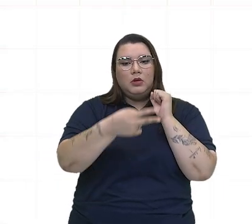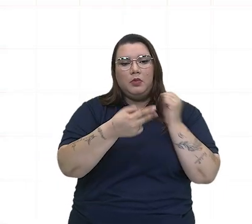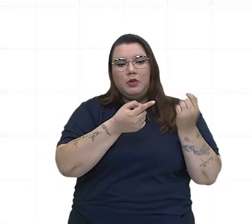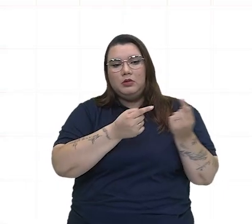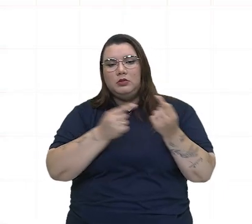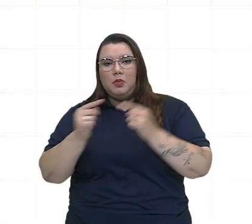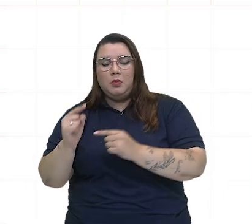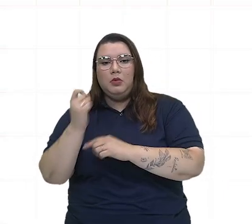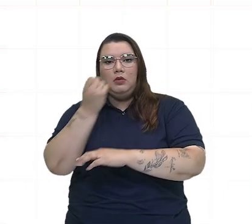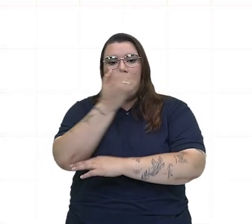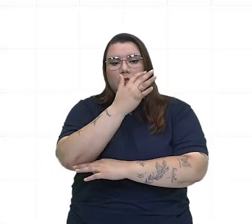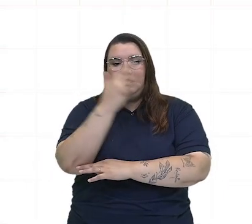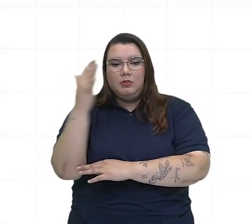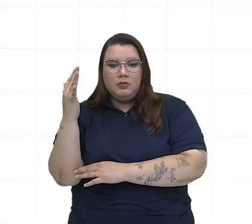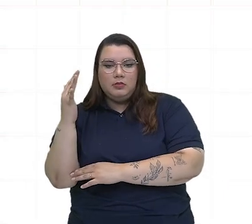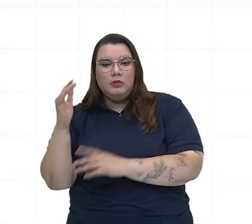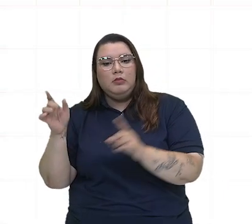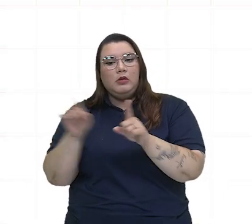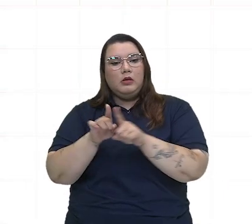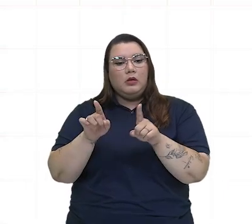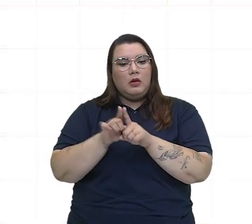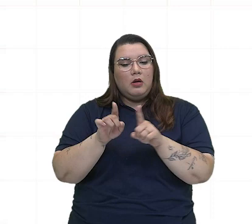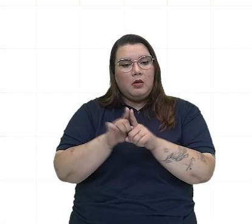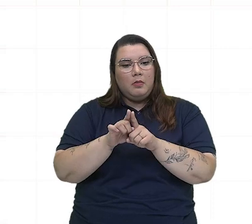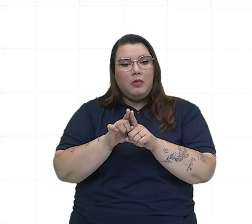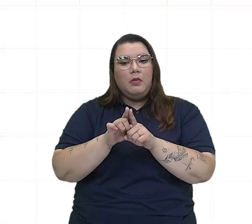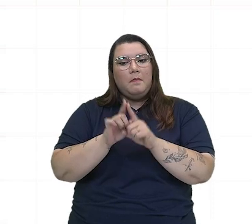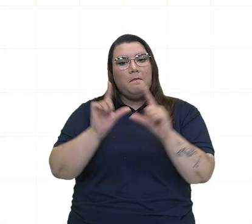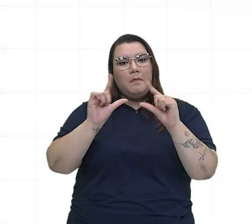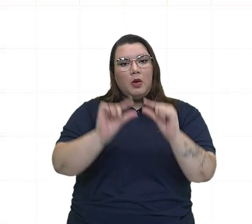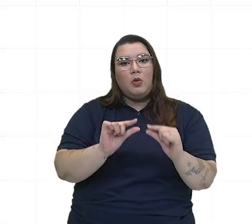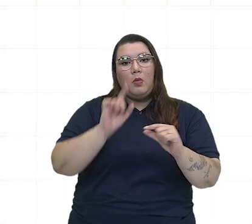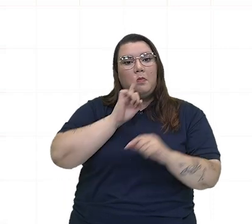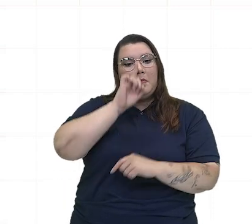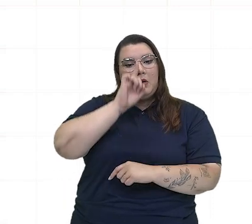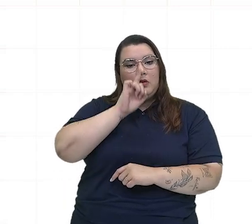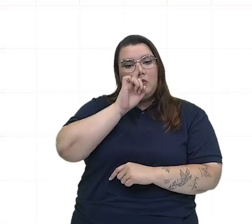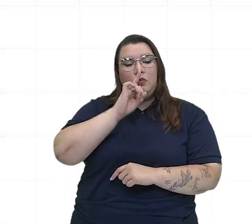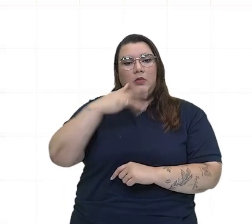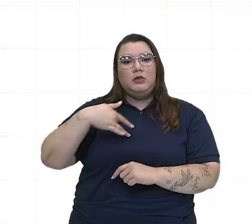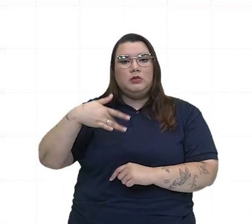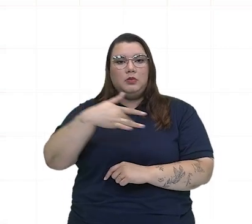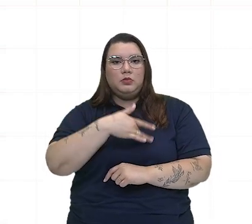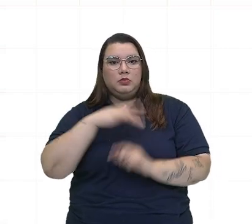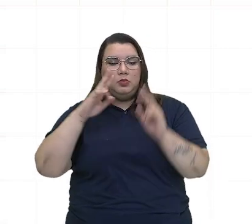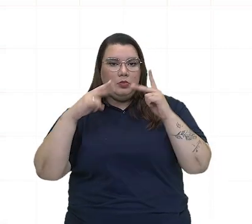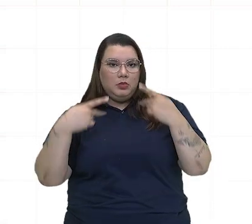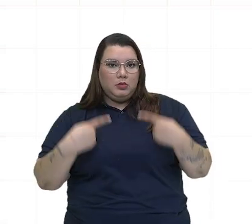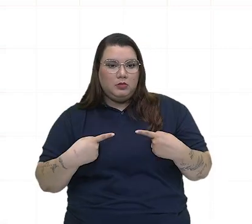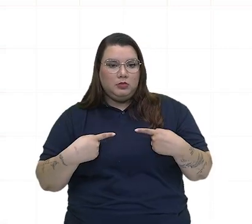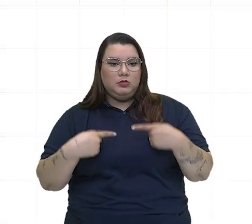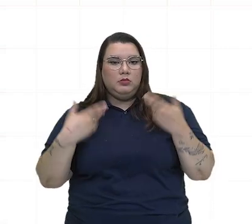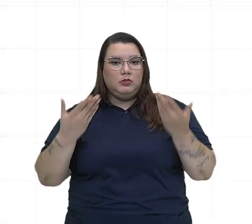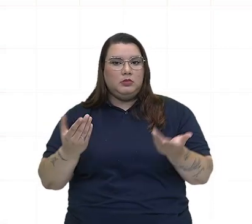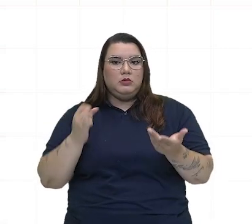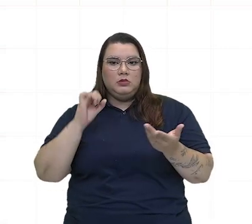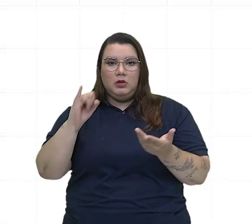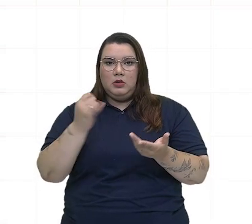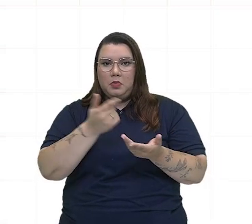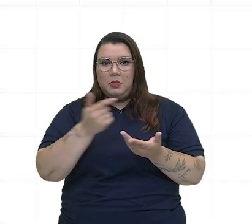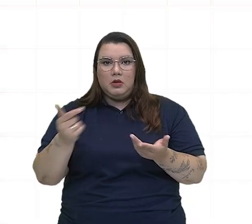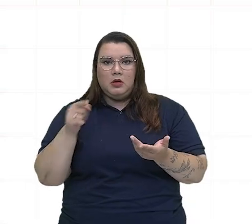ambiental e menor potencial para a saúde humana. Então, se não há esse uso